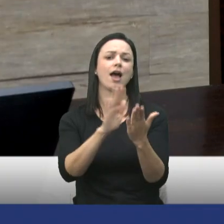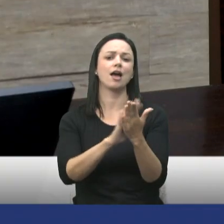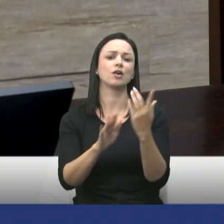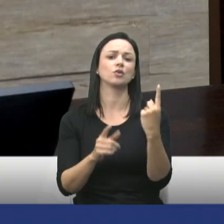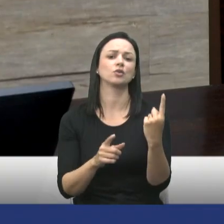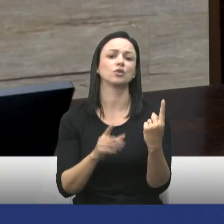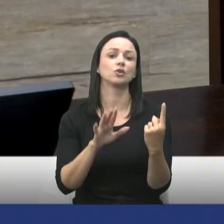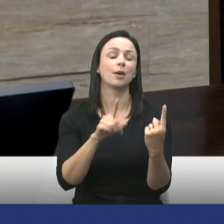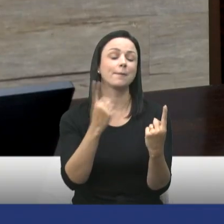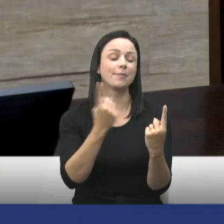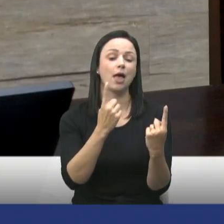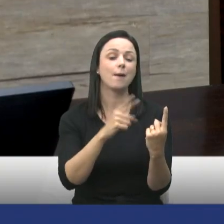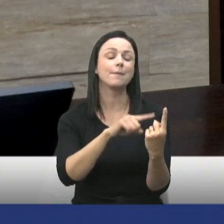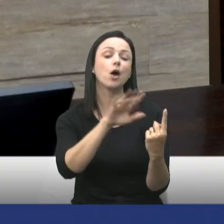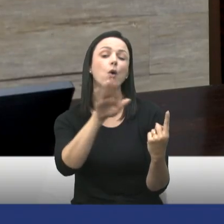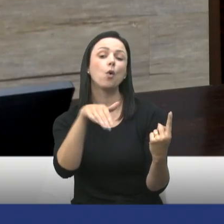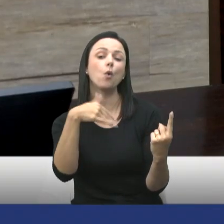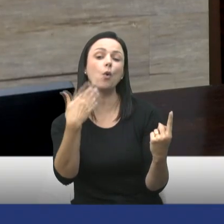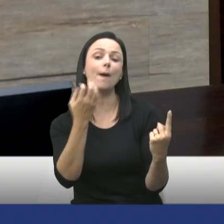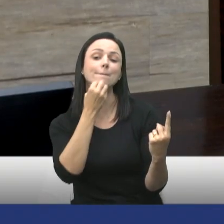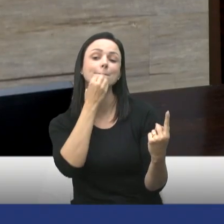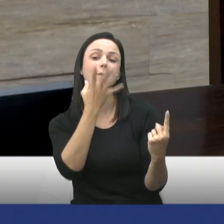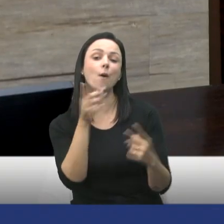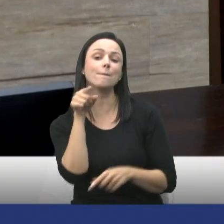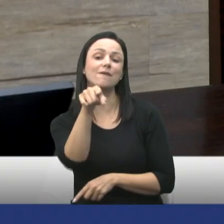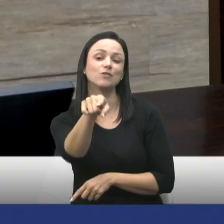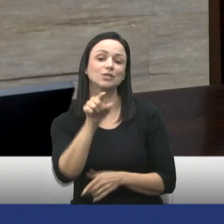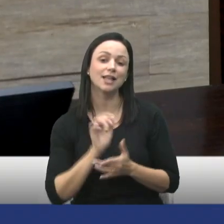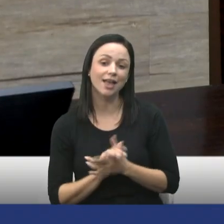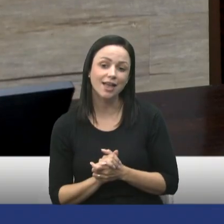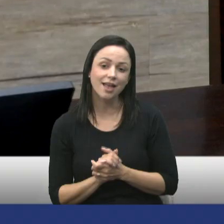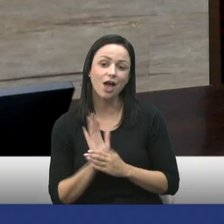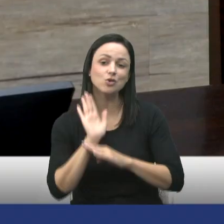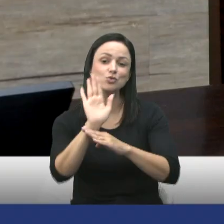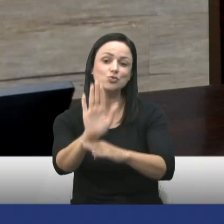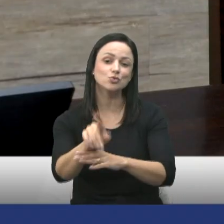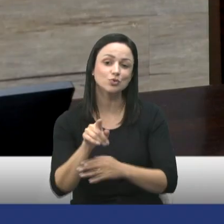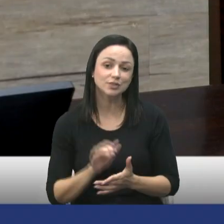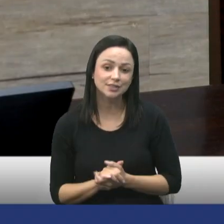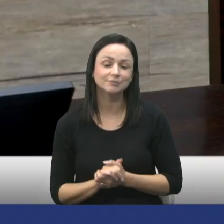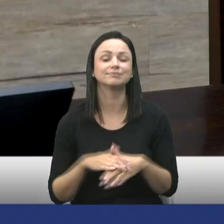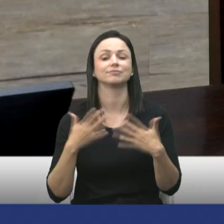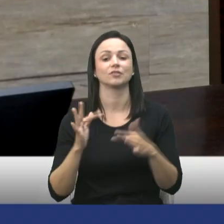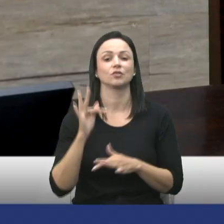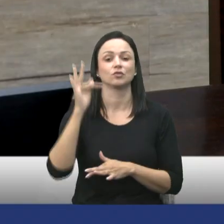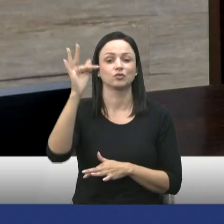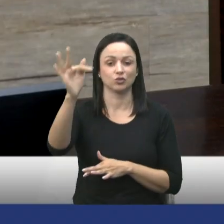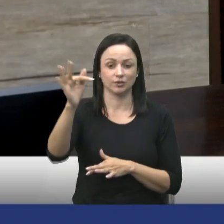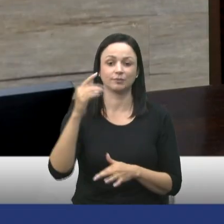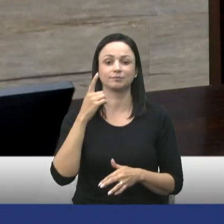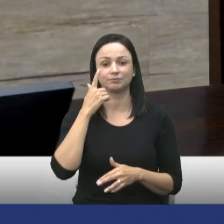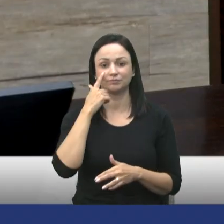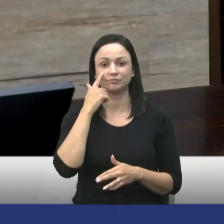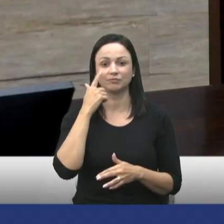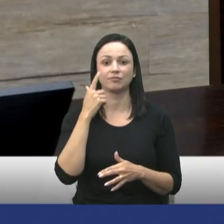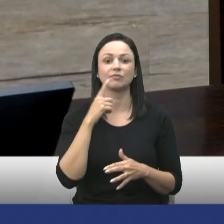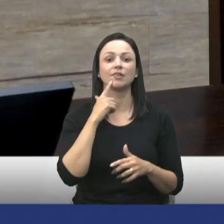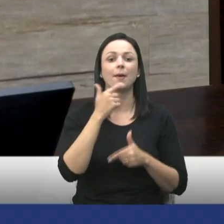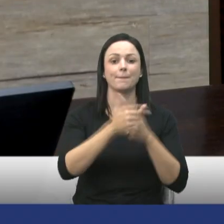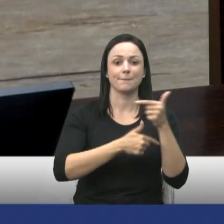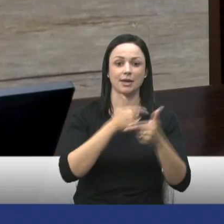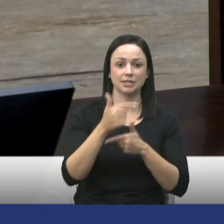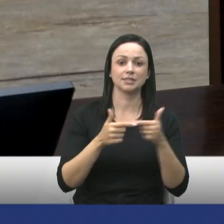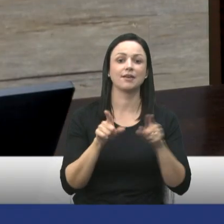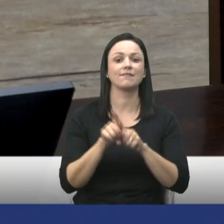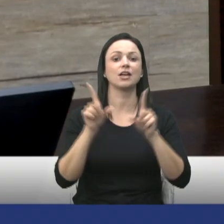foi o benefício que está trazendo isso? E aí, futuramente, né, você vai ver que a carga, a massa de serviço também